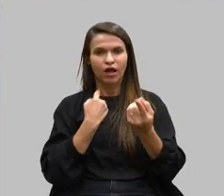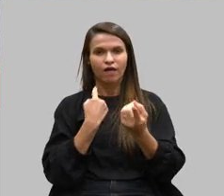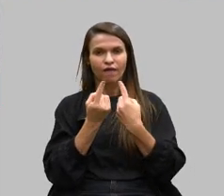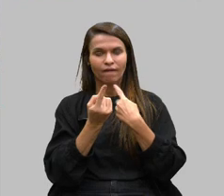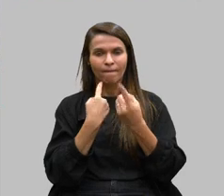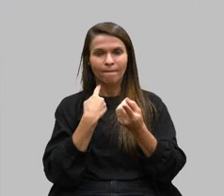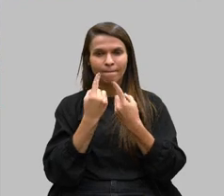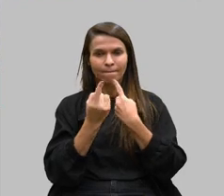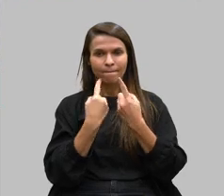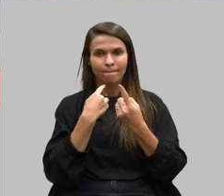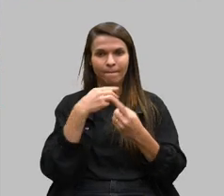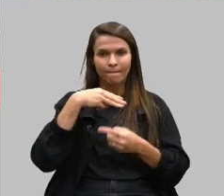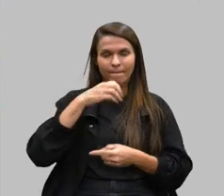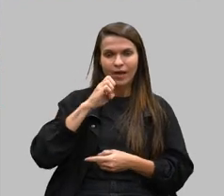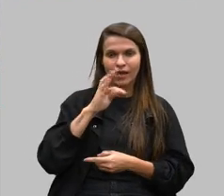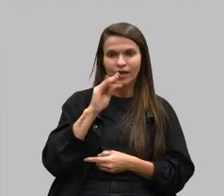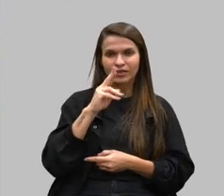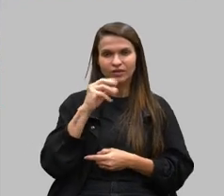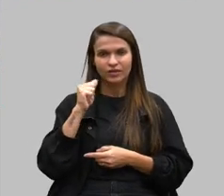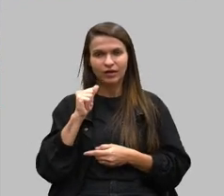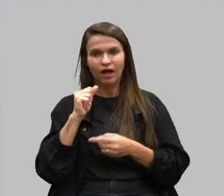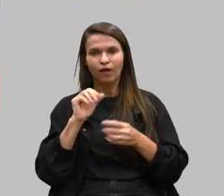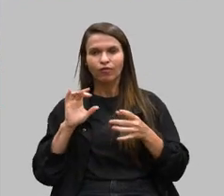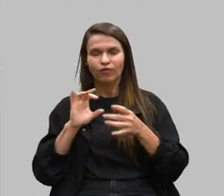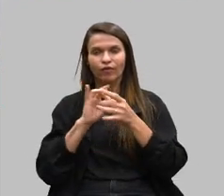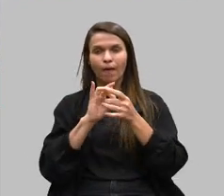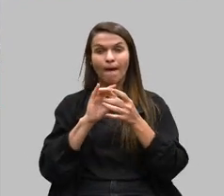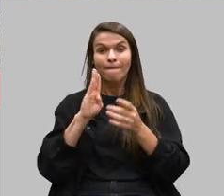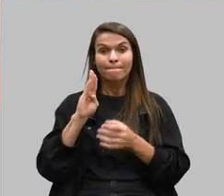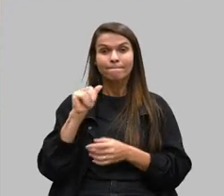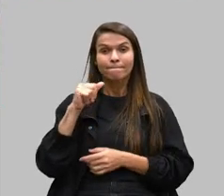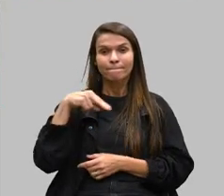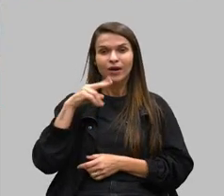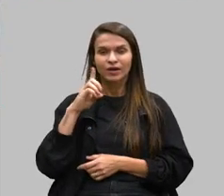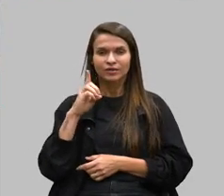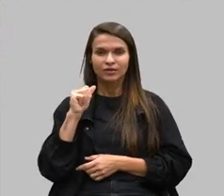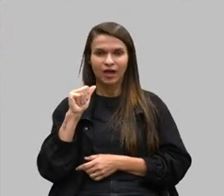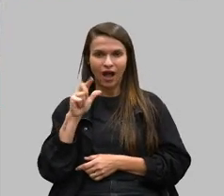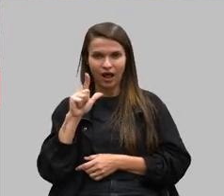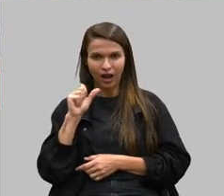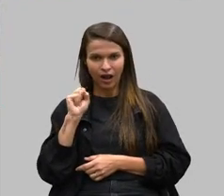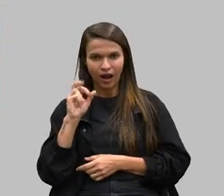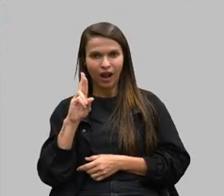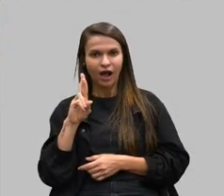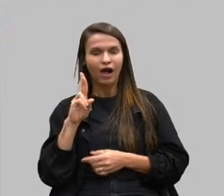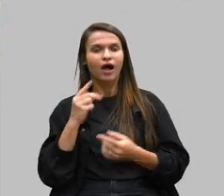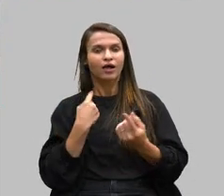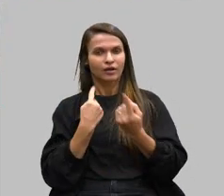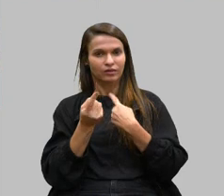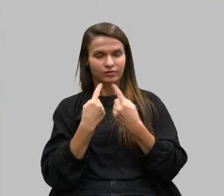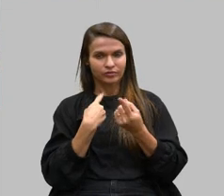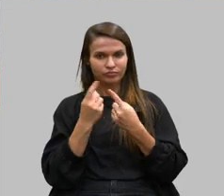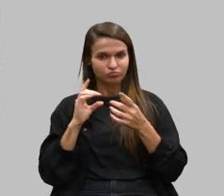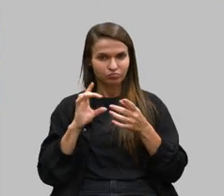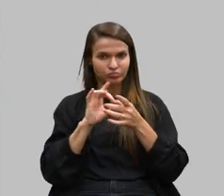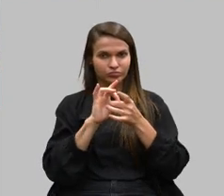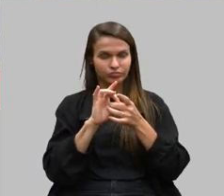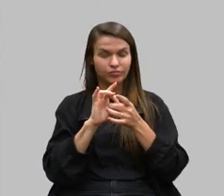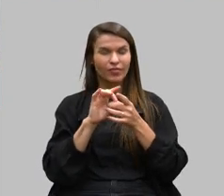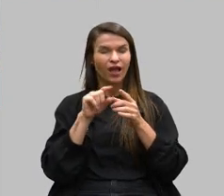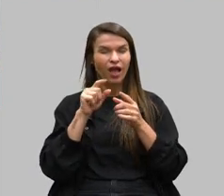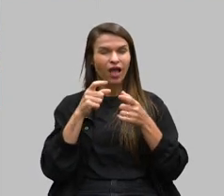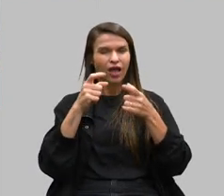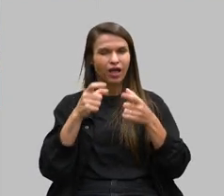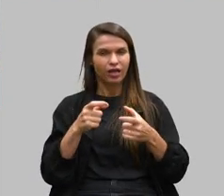métrica com a ferrovia de banda larga então o que que acontece de larga né Aliás não banda larga mas ali